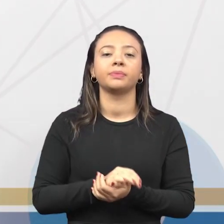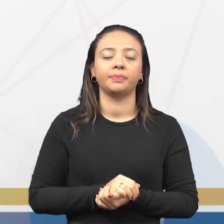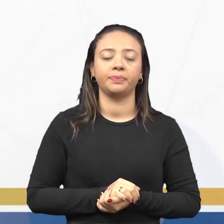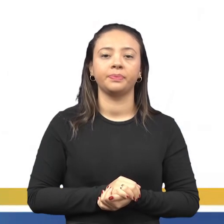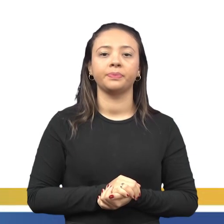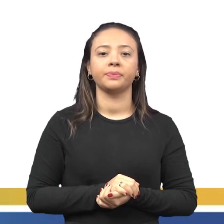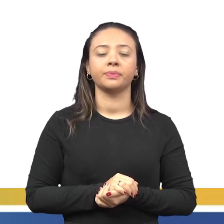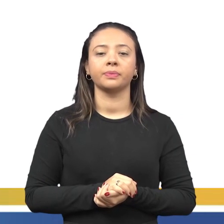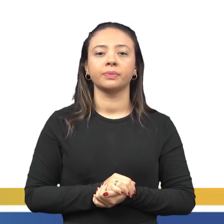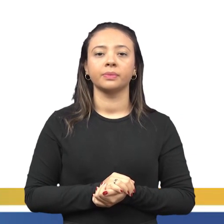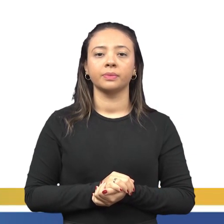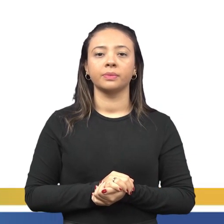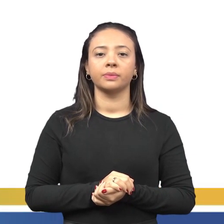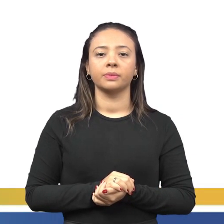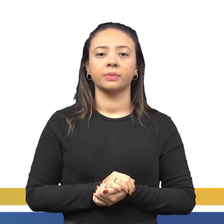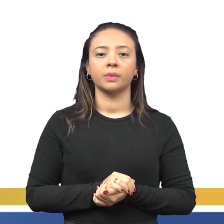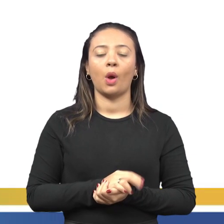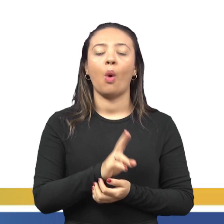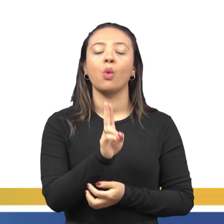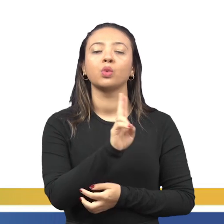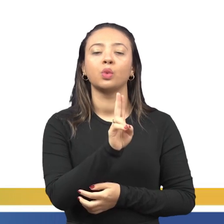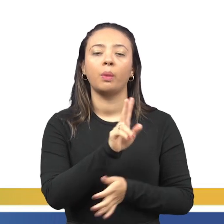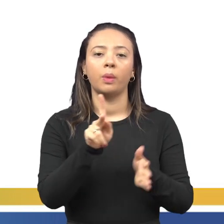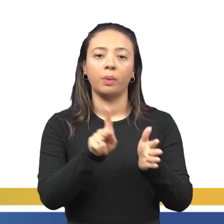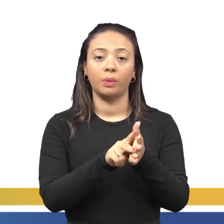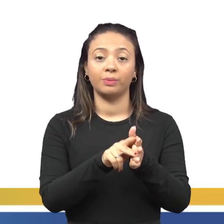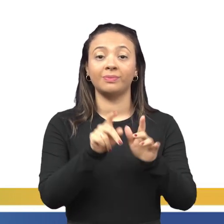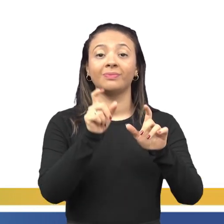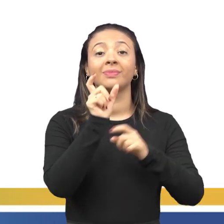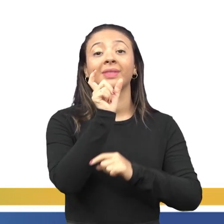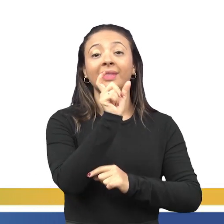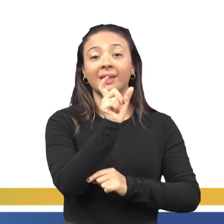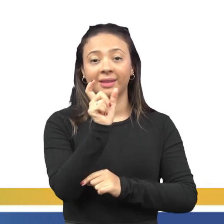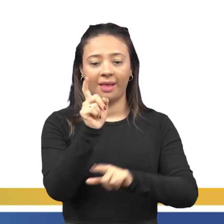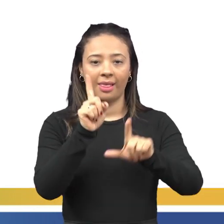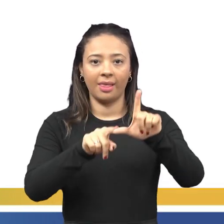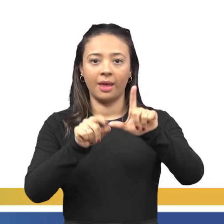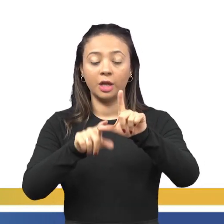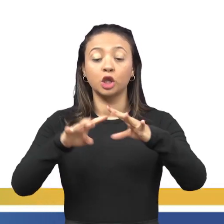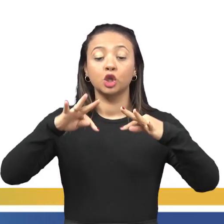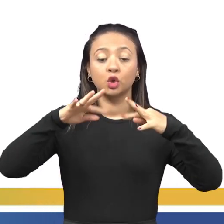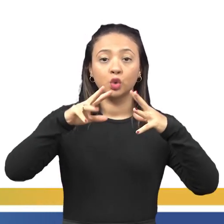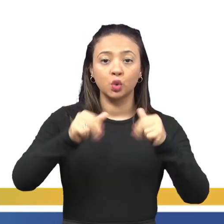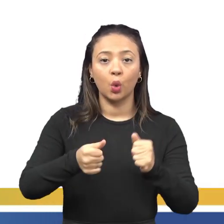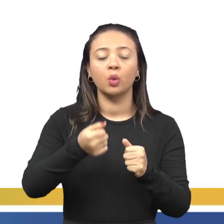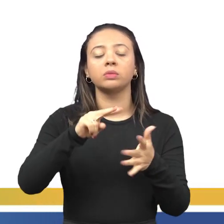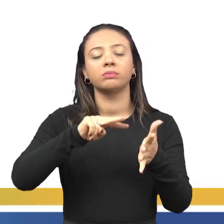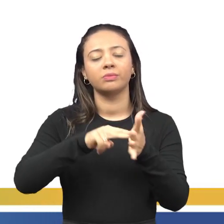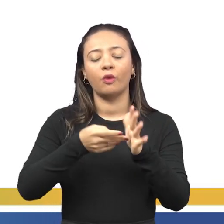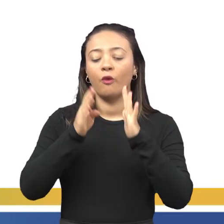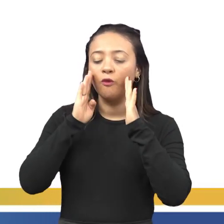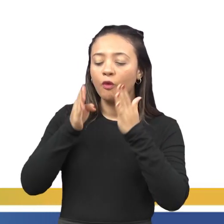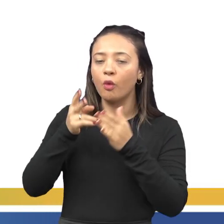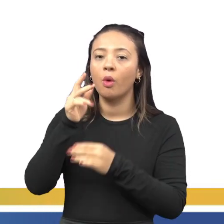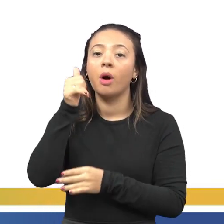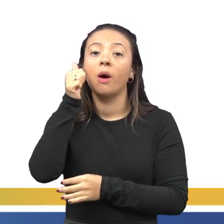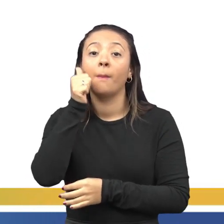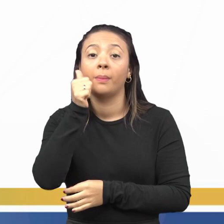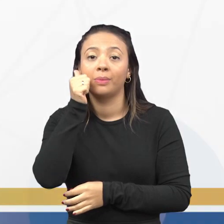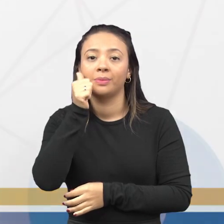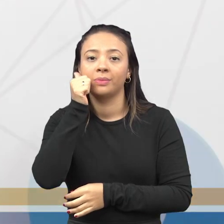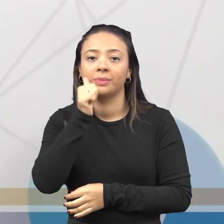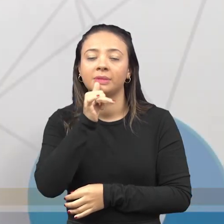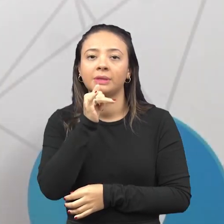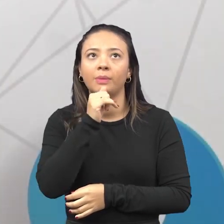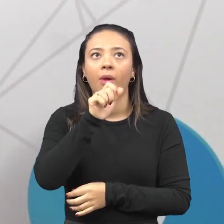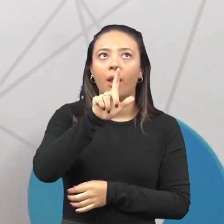língua espanhola. Os nomes das letras na língua espanhola são todos femininos, então ó, o artigo que vai acompanhar sempre vai ser o lá.